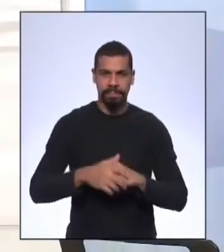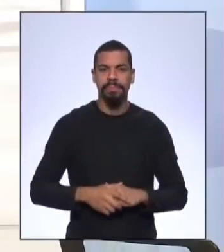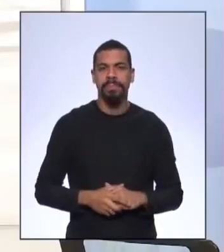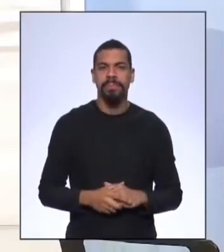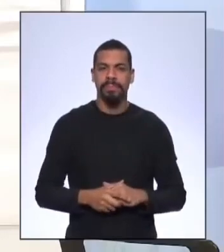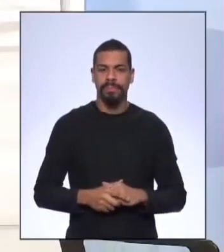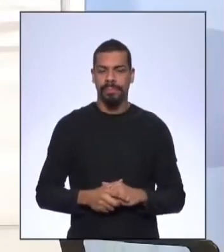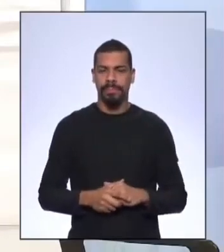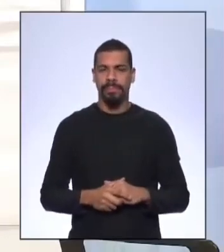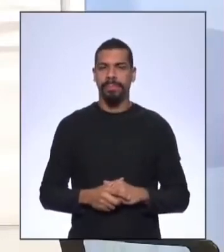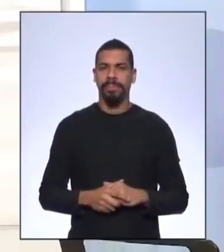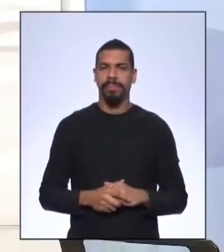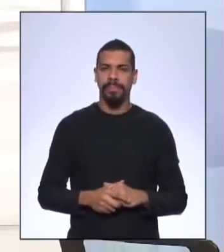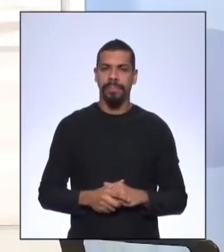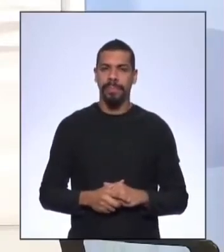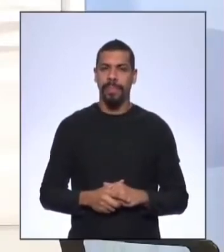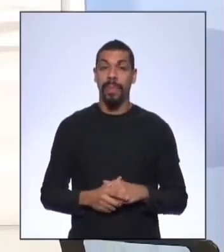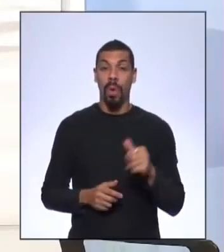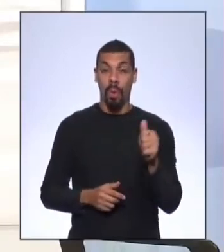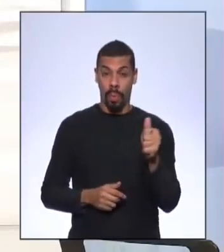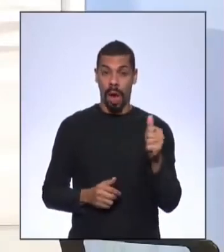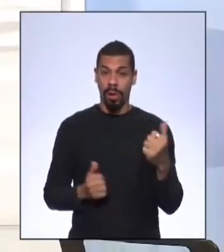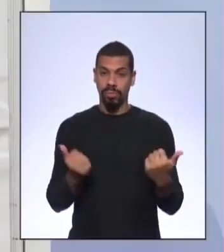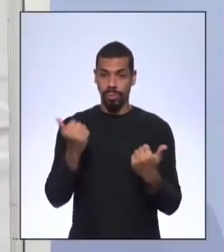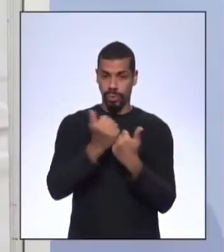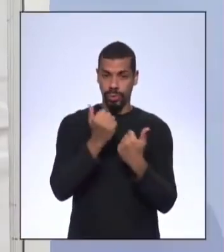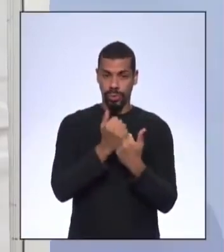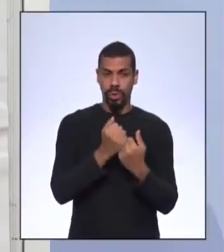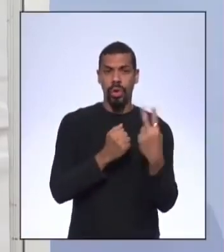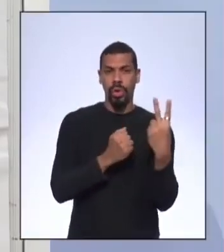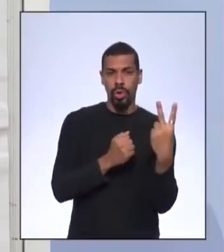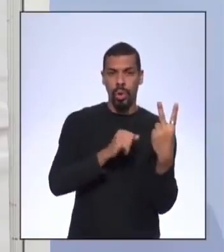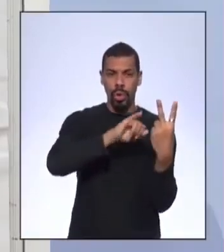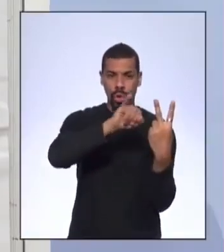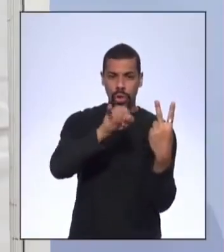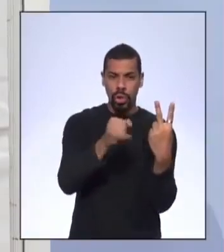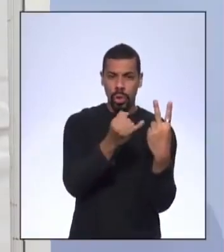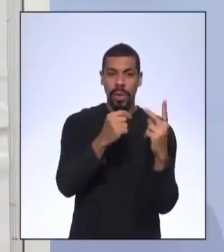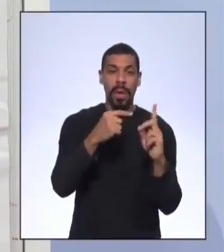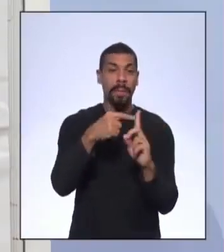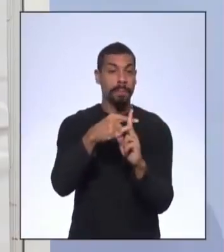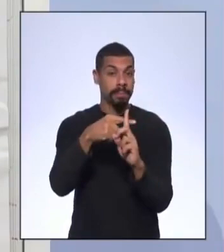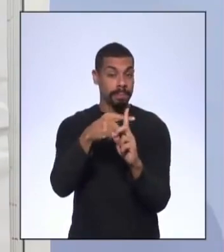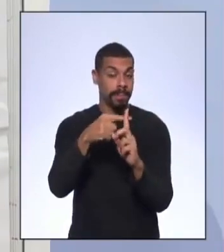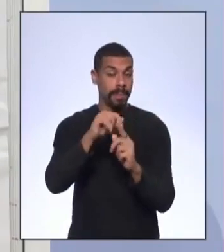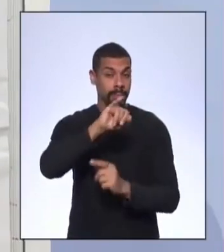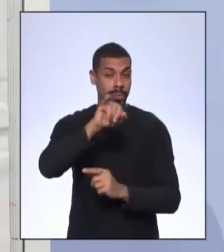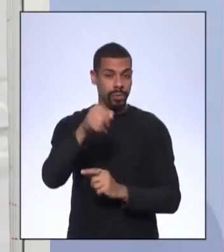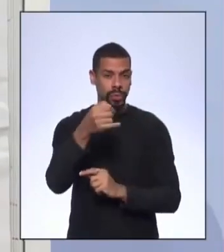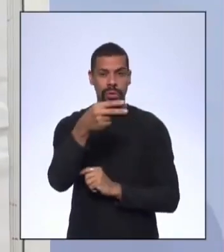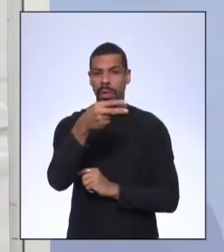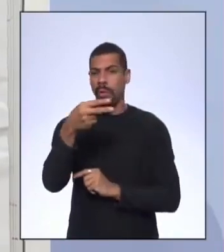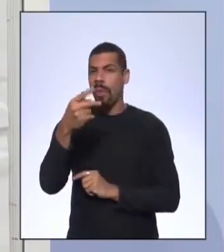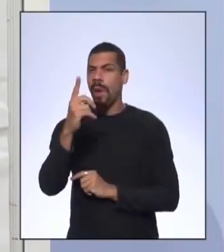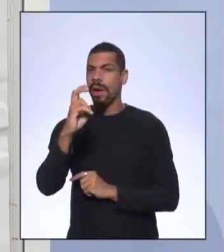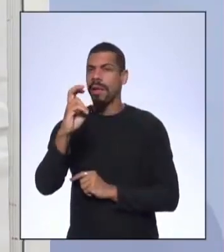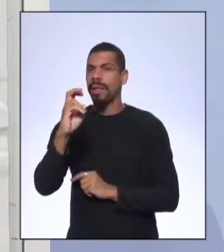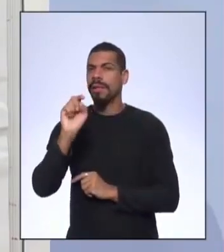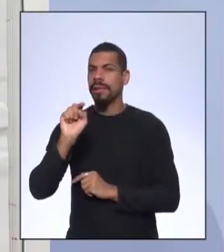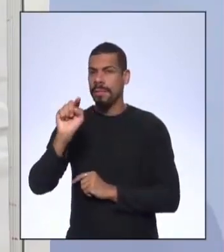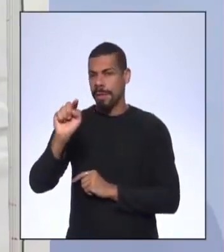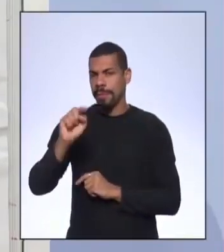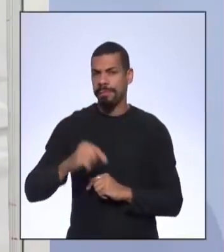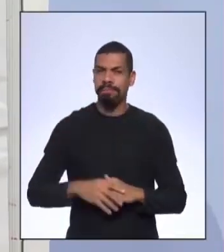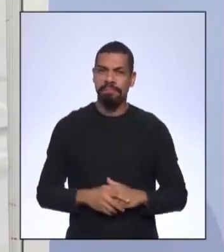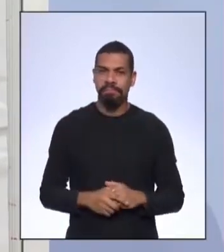Então eu vou ter aqui, ó, 2J mais J, que tem que dar os 15.000 aqui. Se